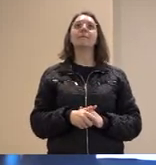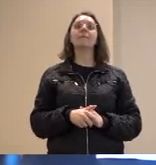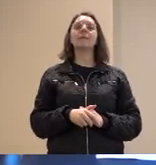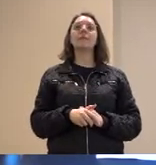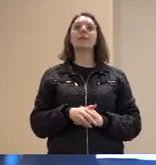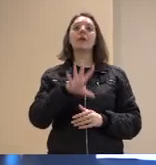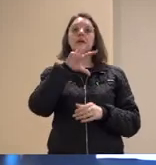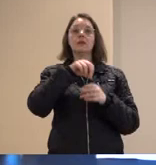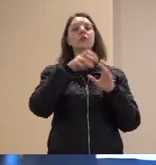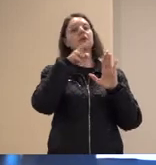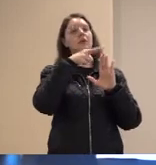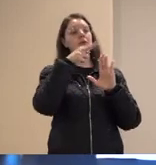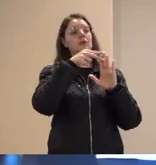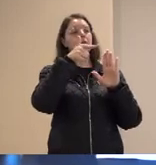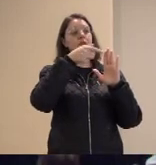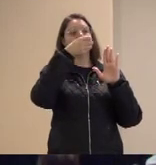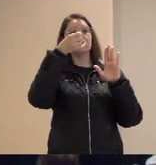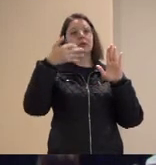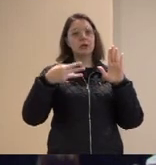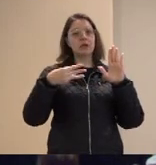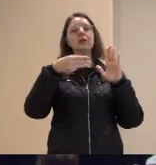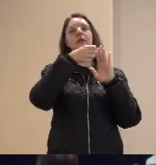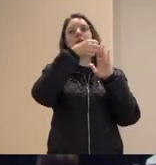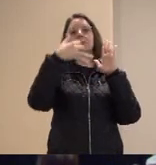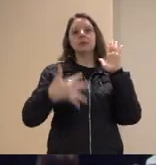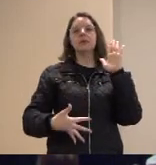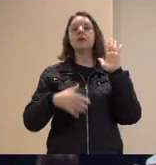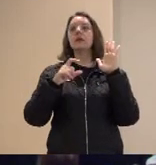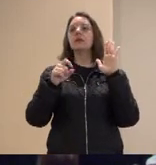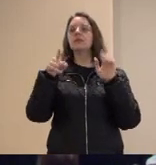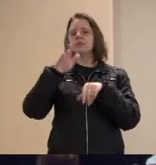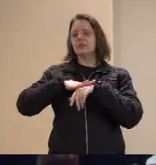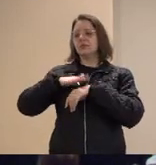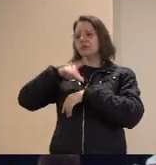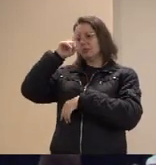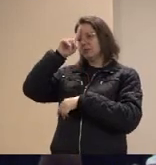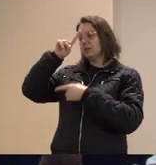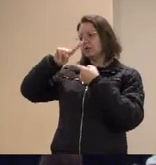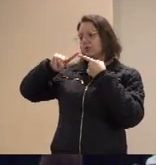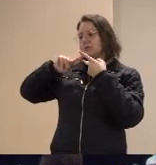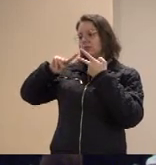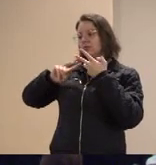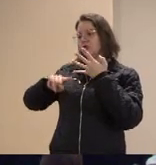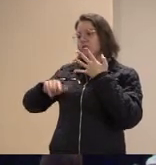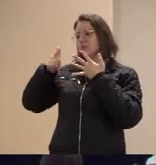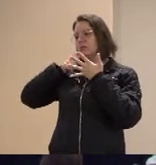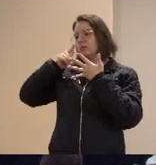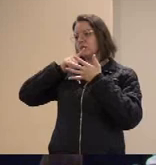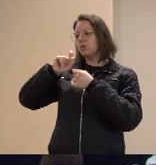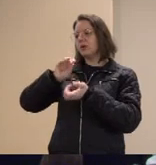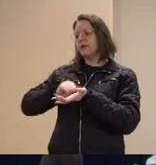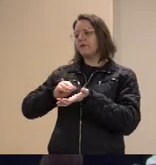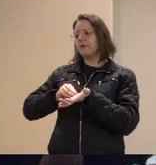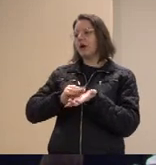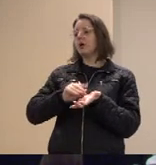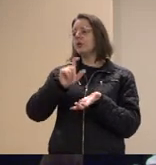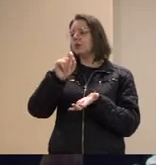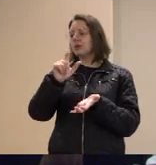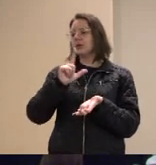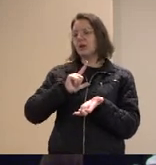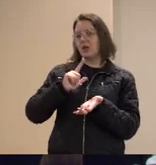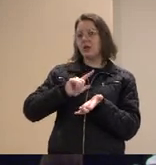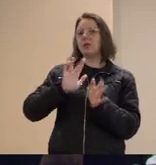resolução 23. E vocês façam esse exercício. Como é que eu estou? O que que eu já avancei? O que que eu ainda não